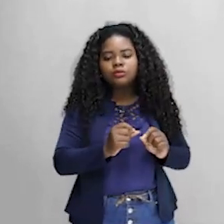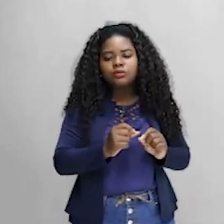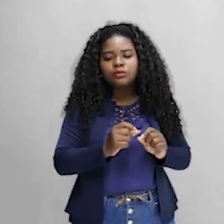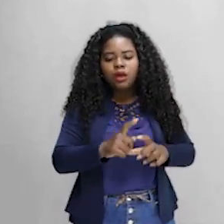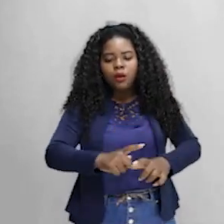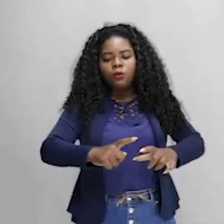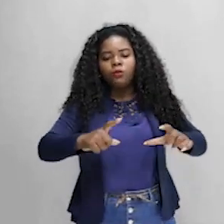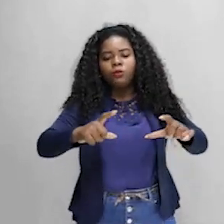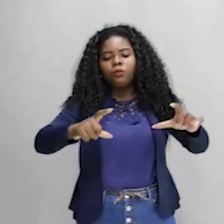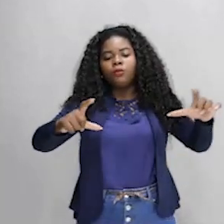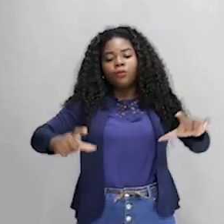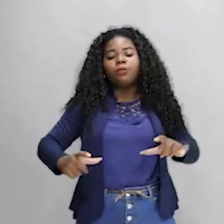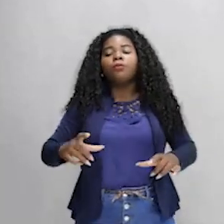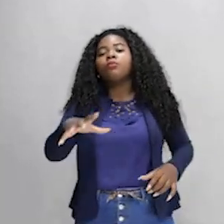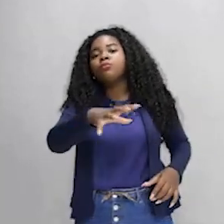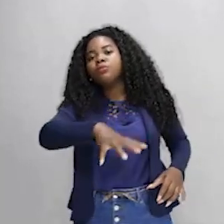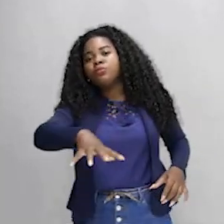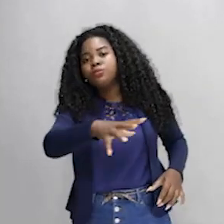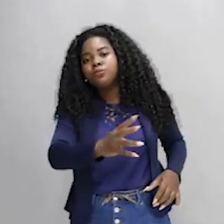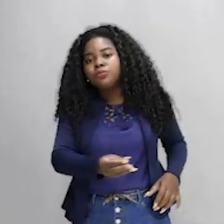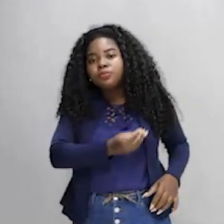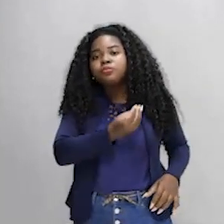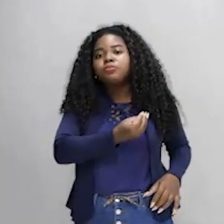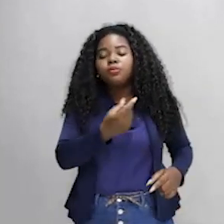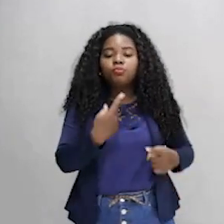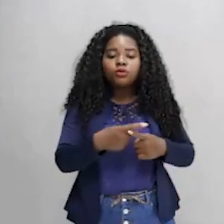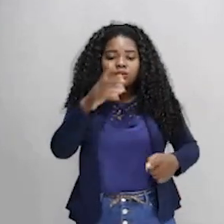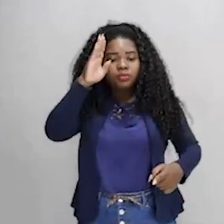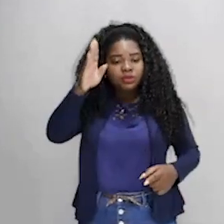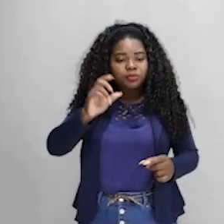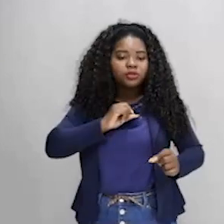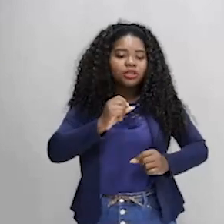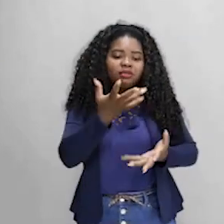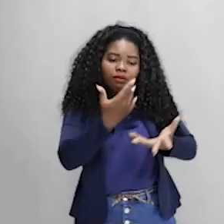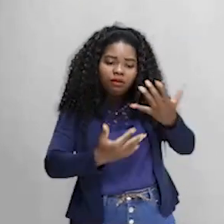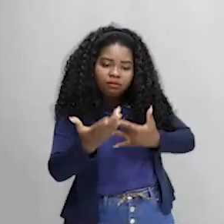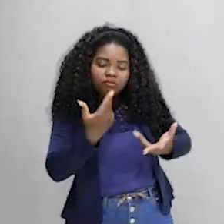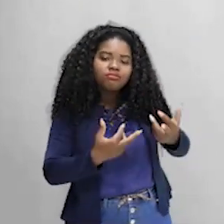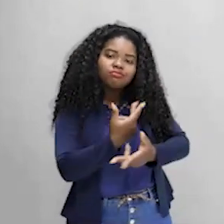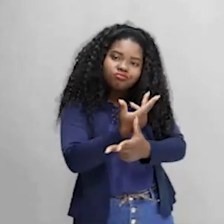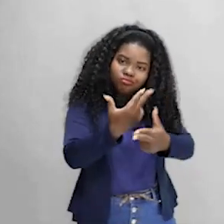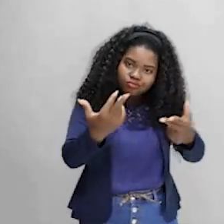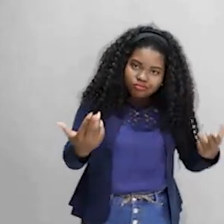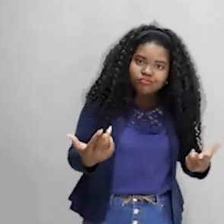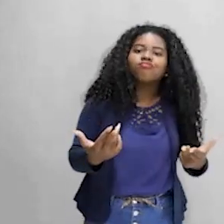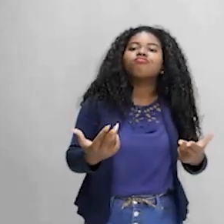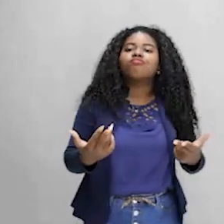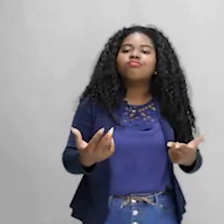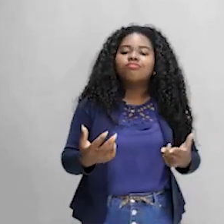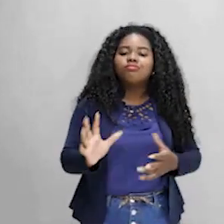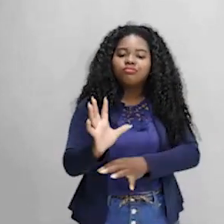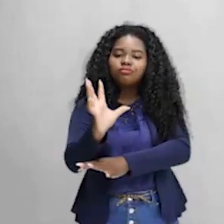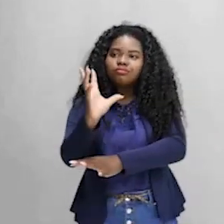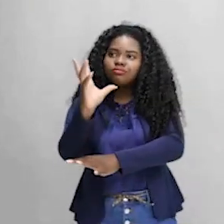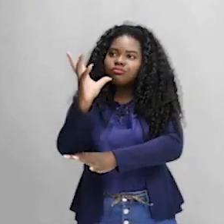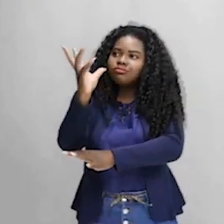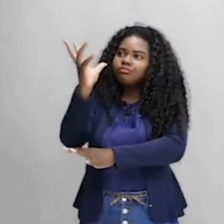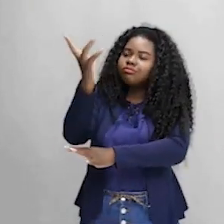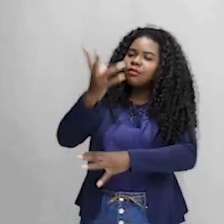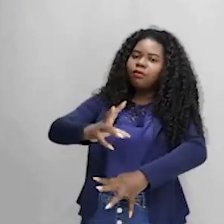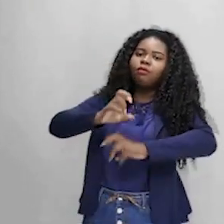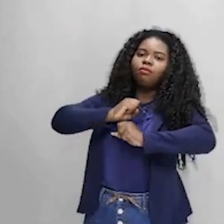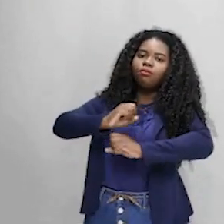galera, principalmente em relação à flora, uma grande quantidade de alimentos variados. E isso possibilita uma maior quantidade